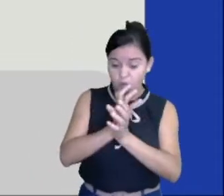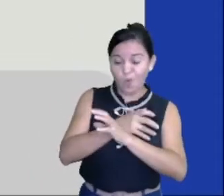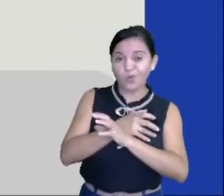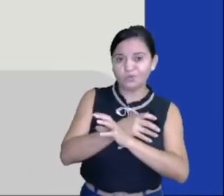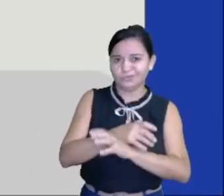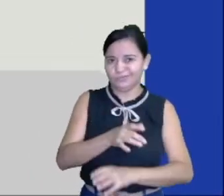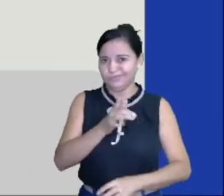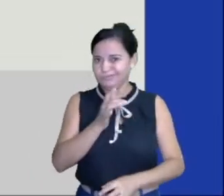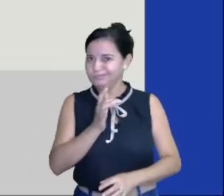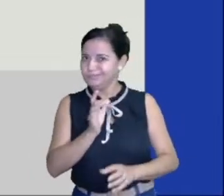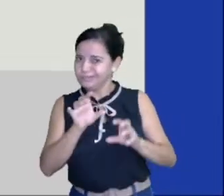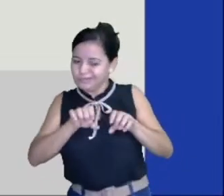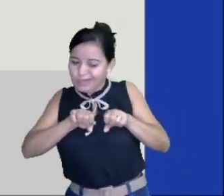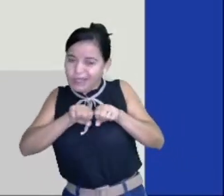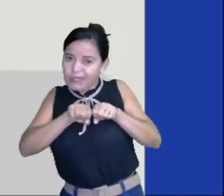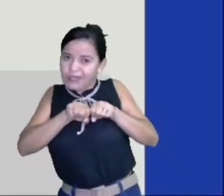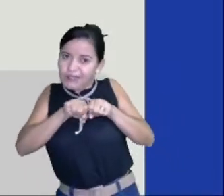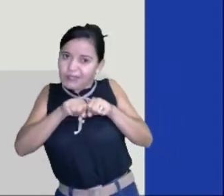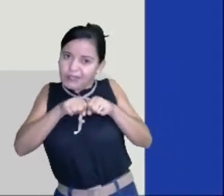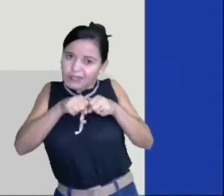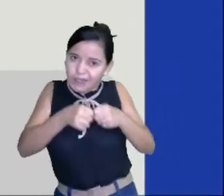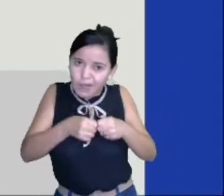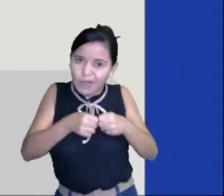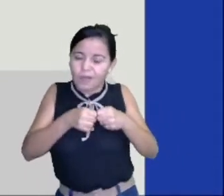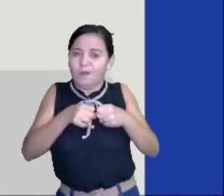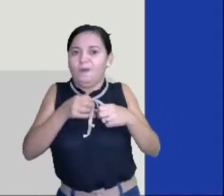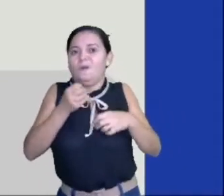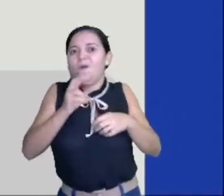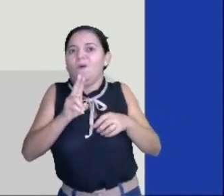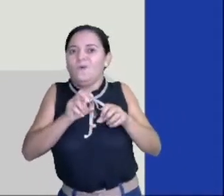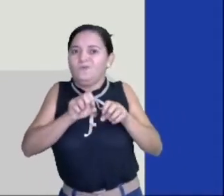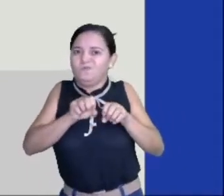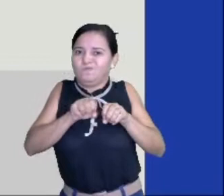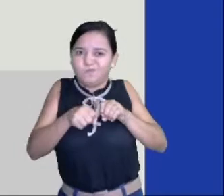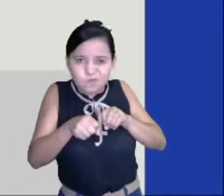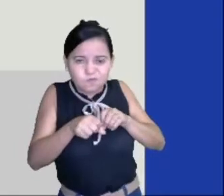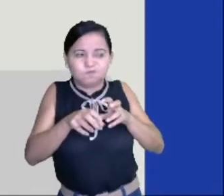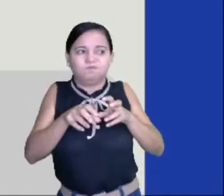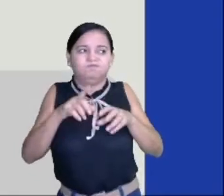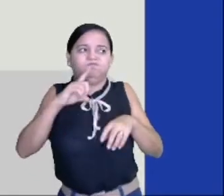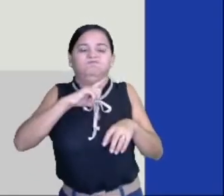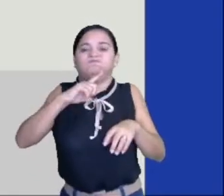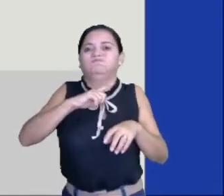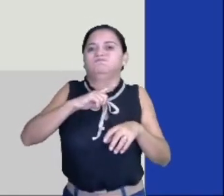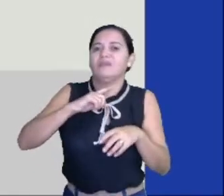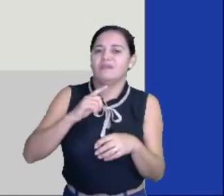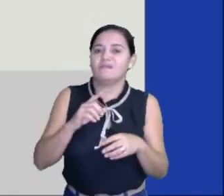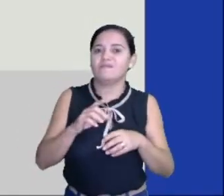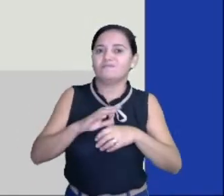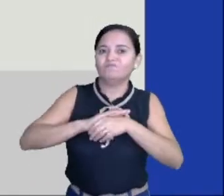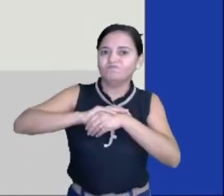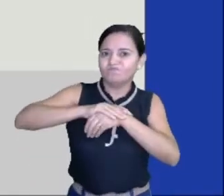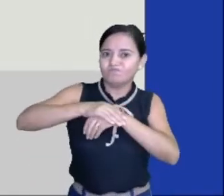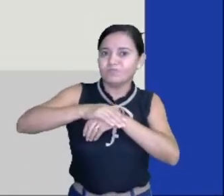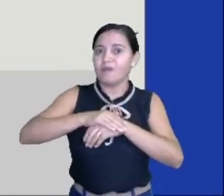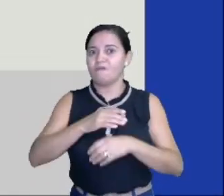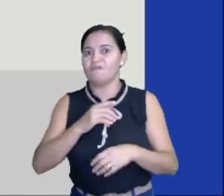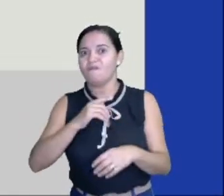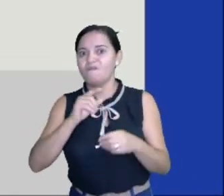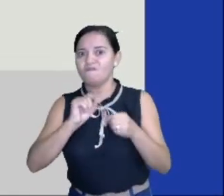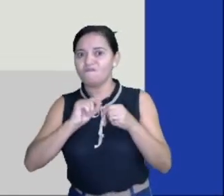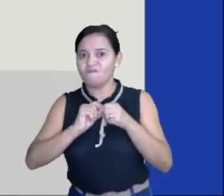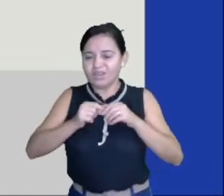fraturado. A partir de então, ocorre uma rede de tecido fibroso, células que vão servir